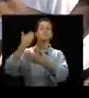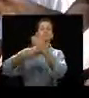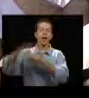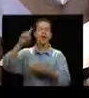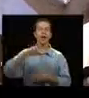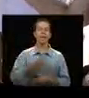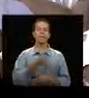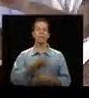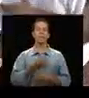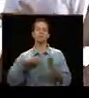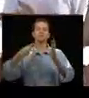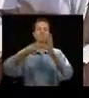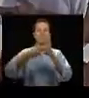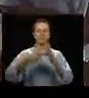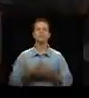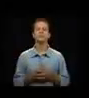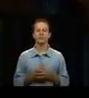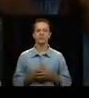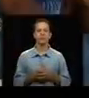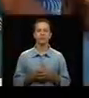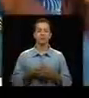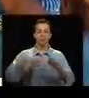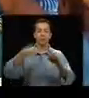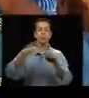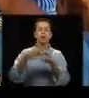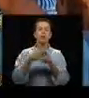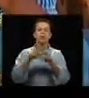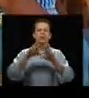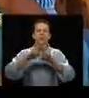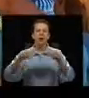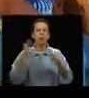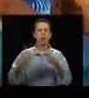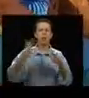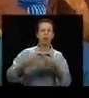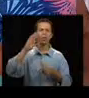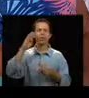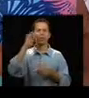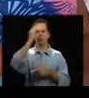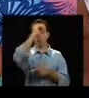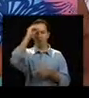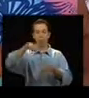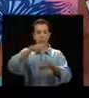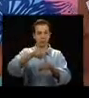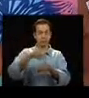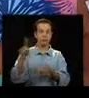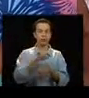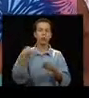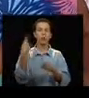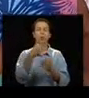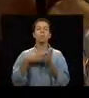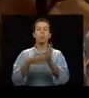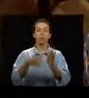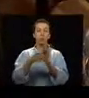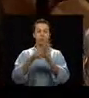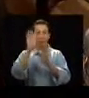o passado é viver 2 vezes. Ninguém mais pode ficar indiferente ao problema do analfabetismo em nosso país. As